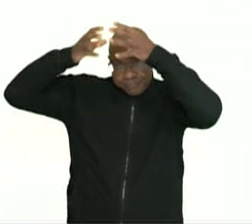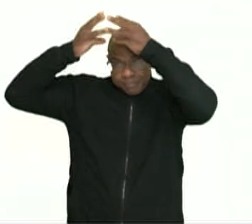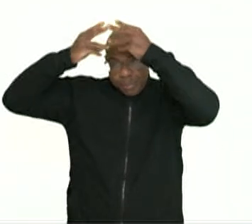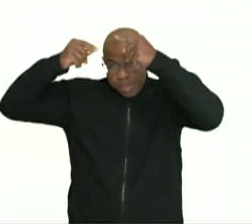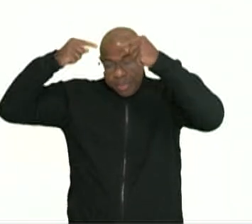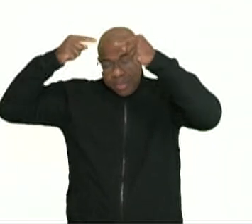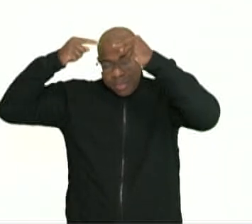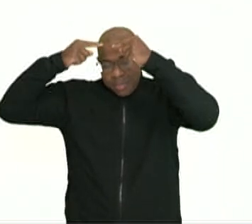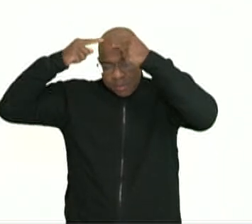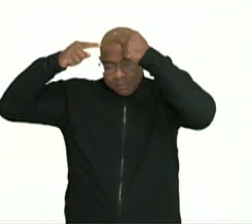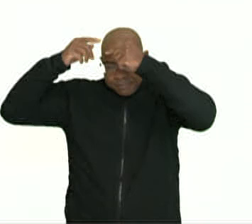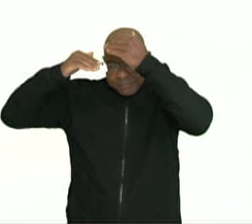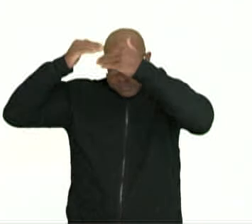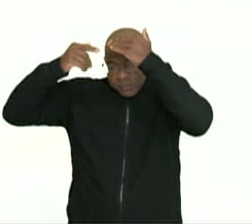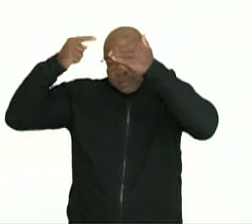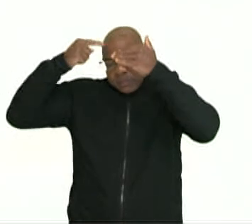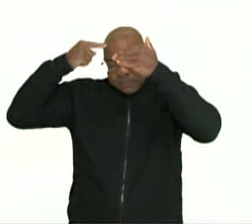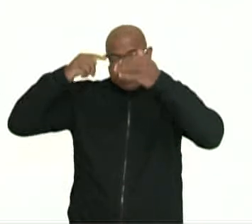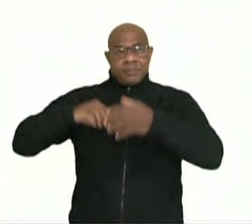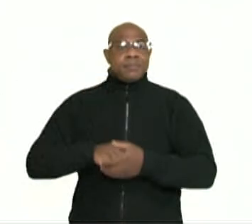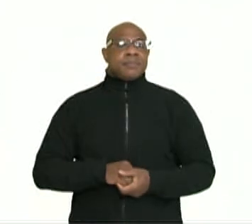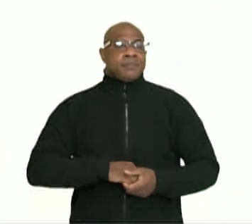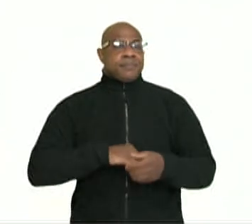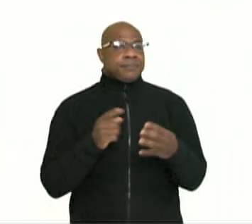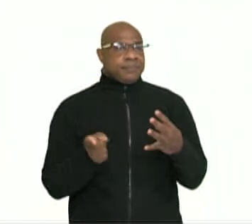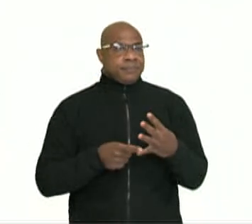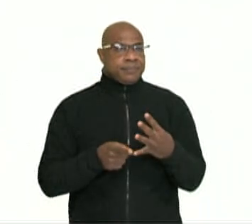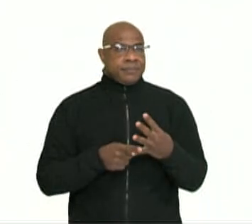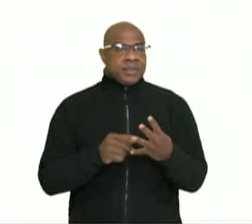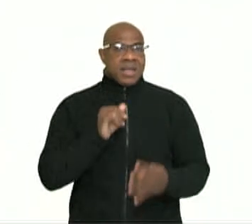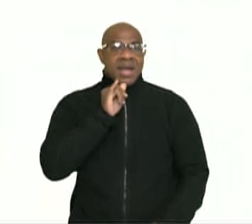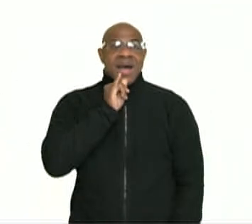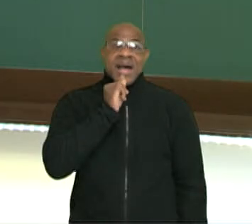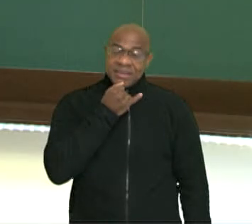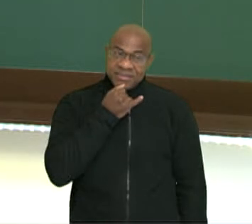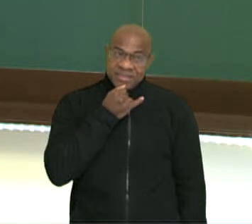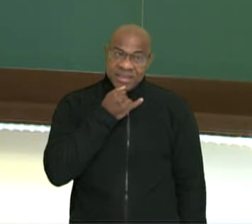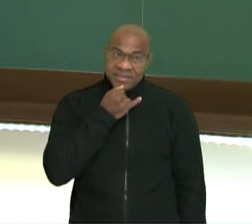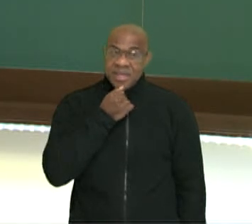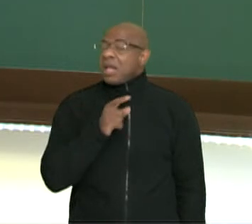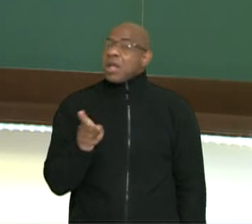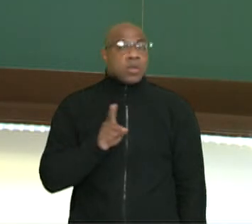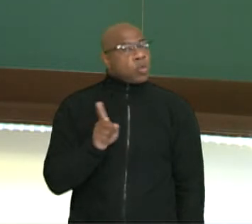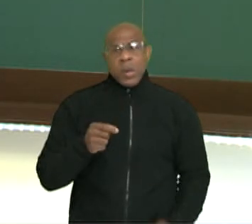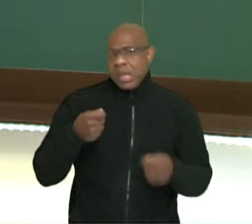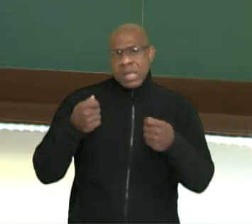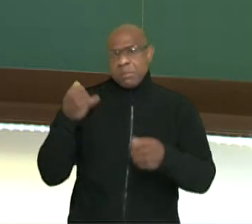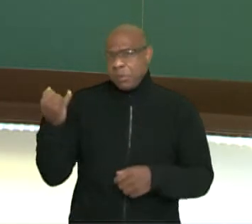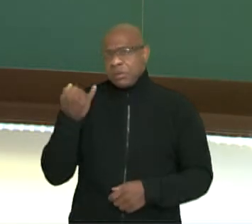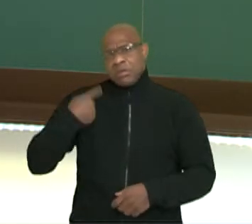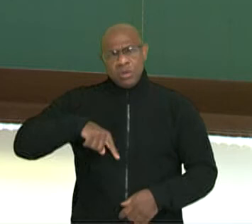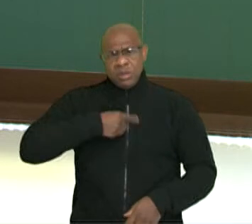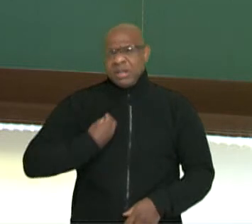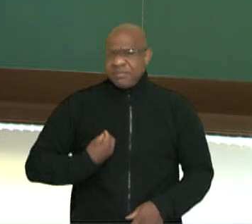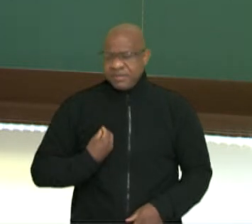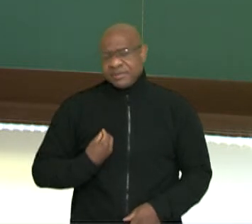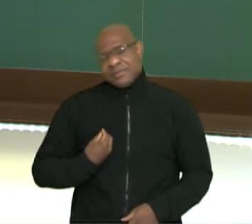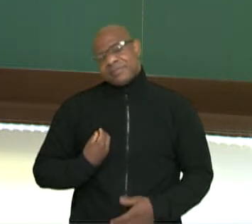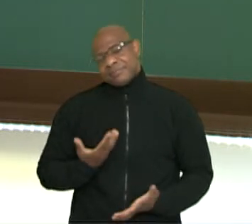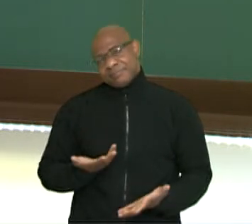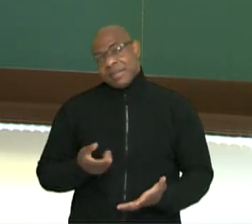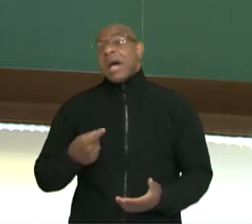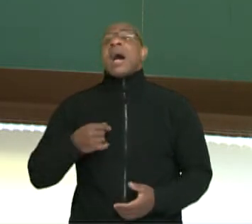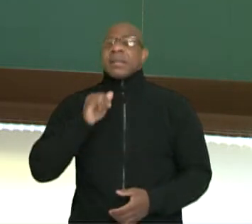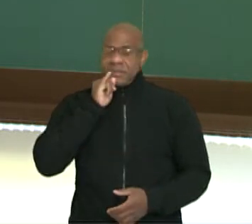é necessária em nossa vida. Muito triste dizer isso, mas a tristeza é necessária sim na nossa vida, né? Então, o que trabalhamos